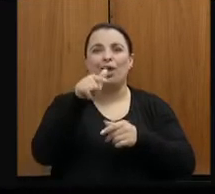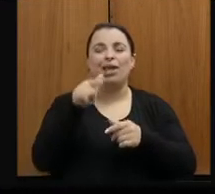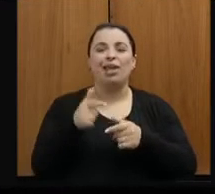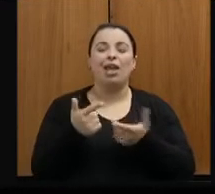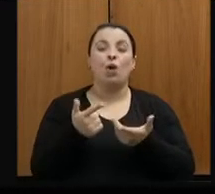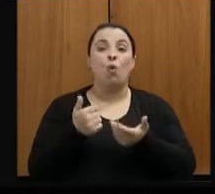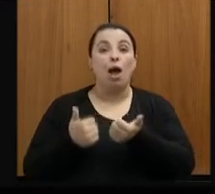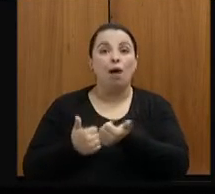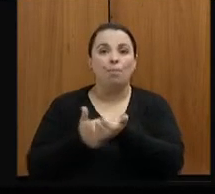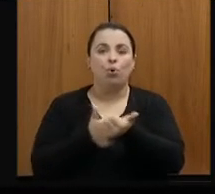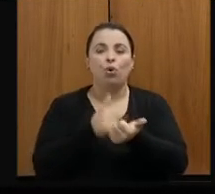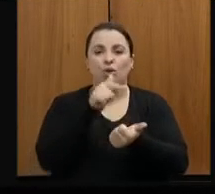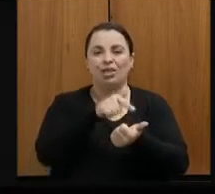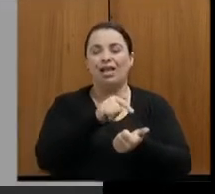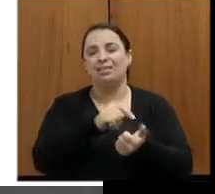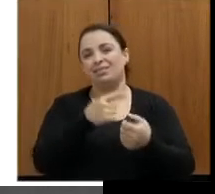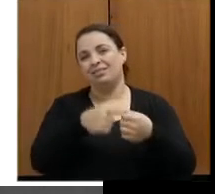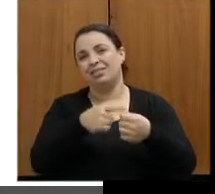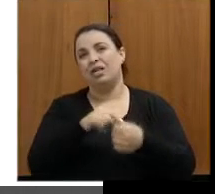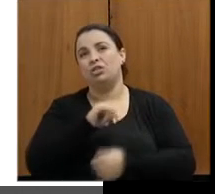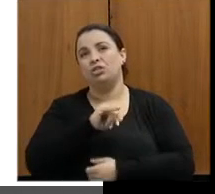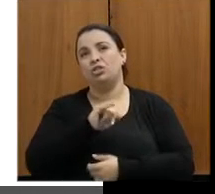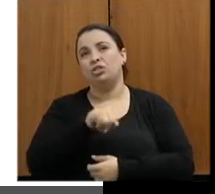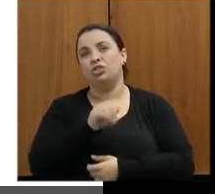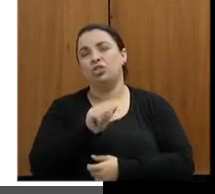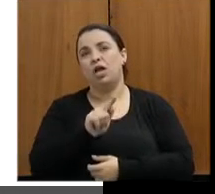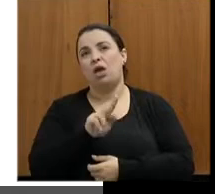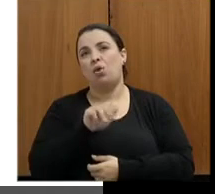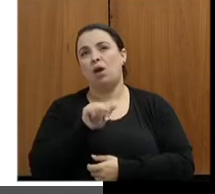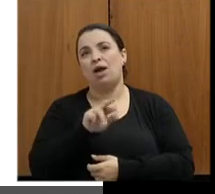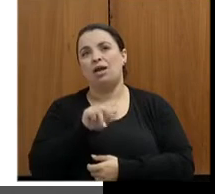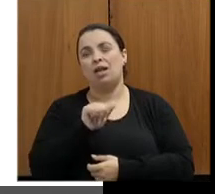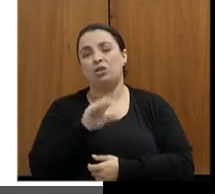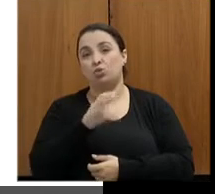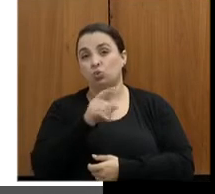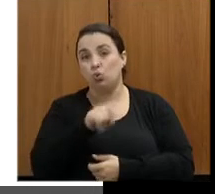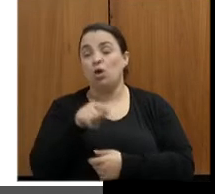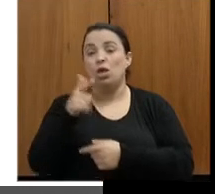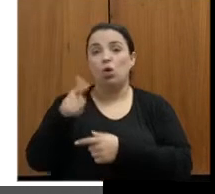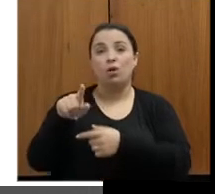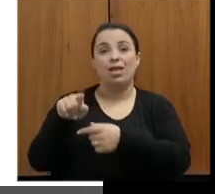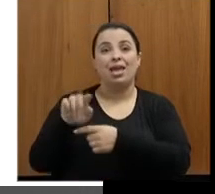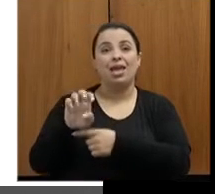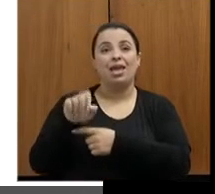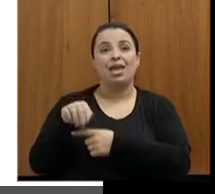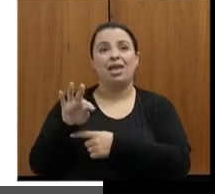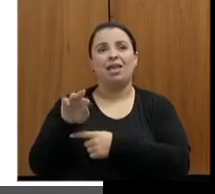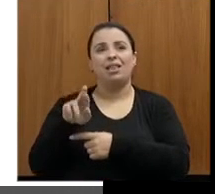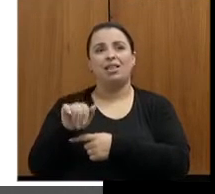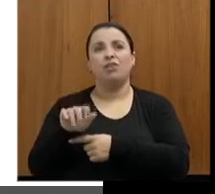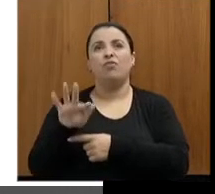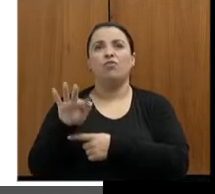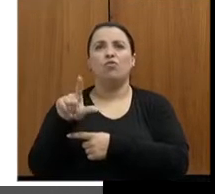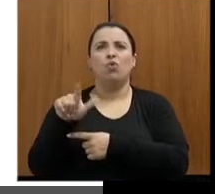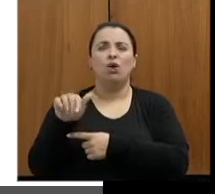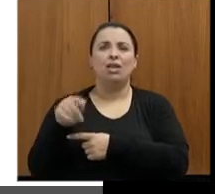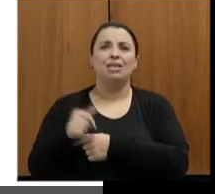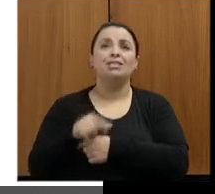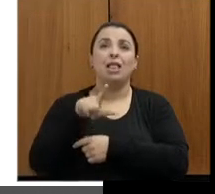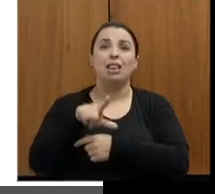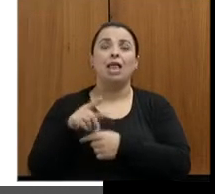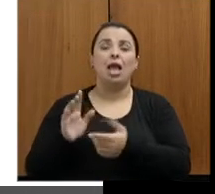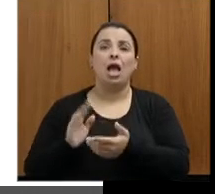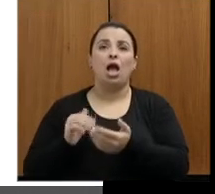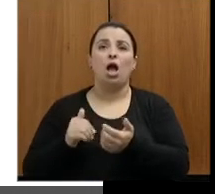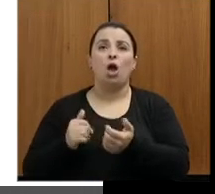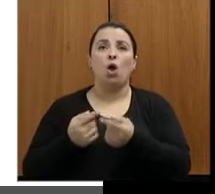dois municípios, Jaguaraçu e Entre Folhas. Eles também têm o termo de cooperação técnica assinado com a agência. E qual é o nosso trabalho, nesse